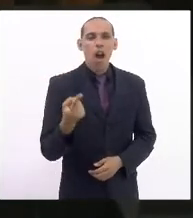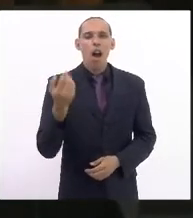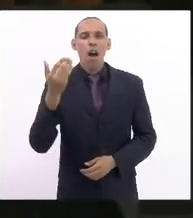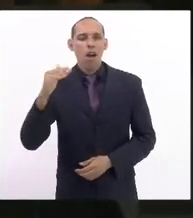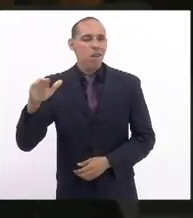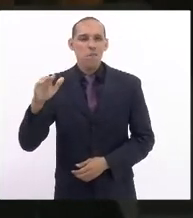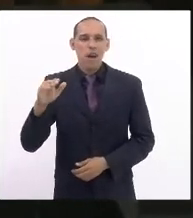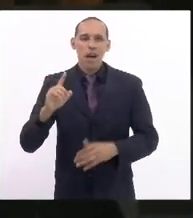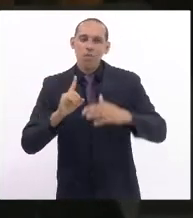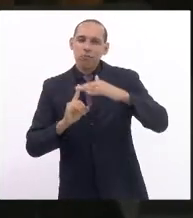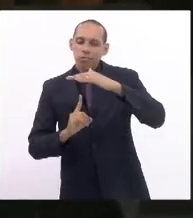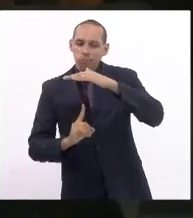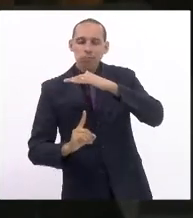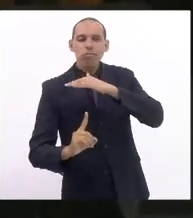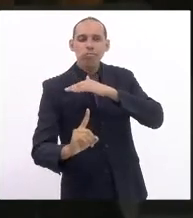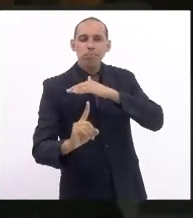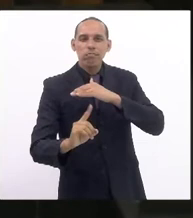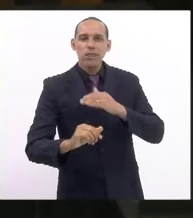da